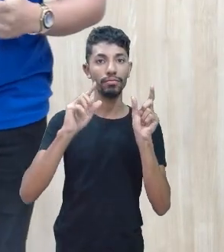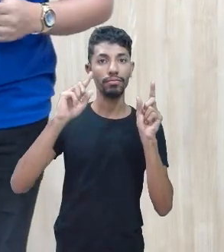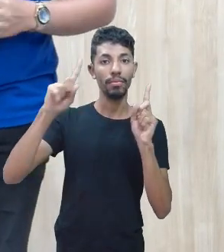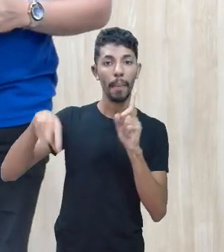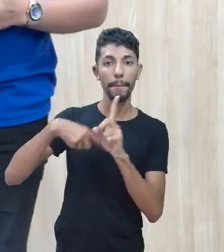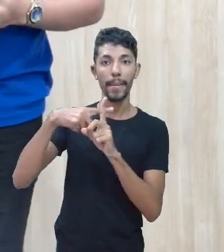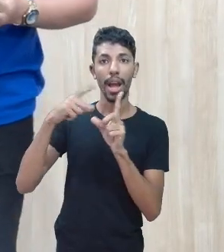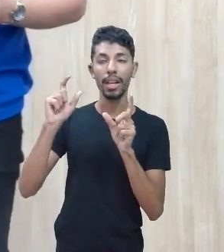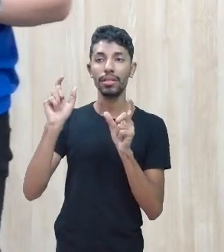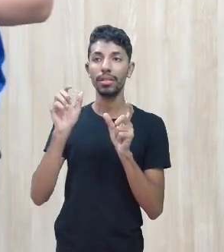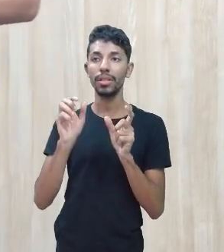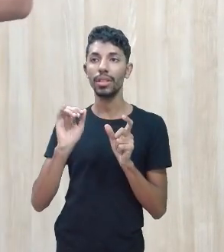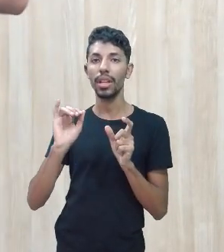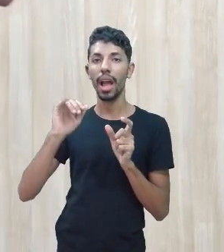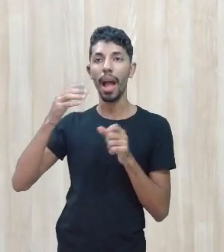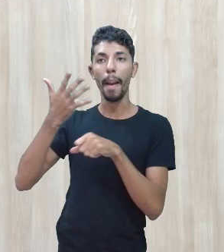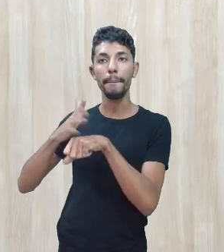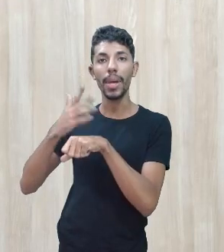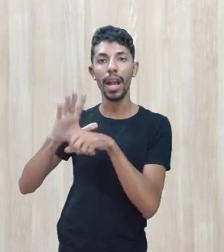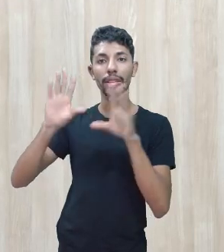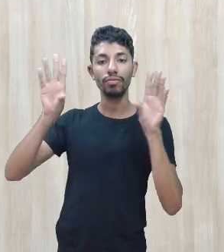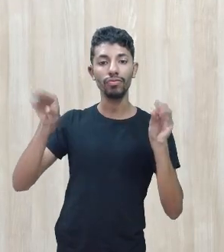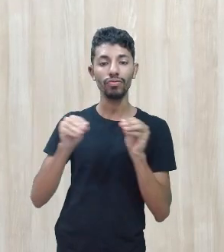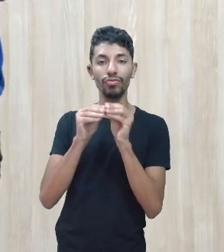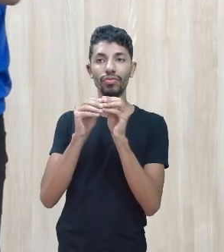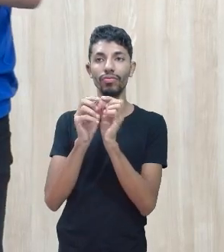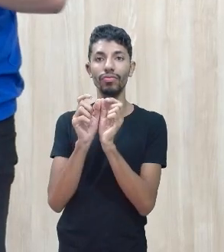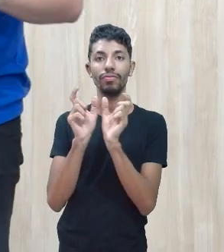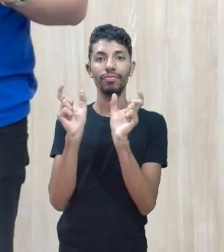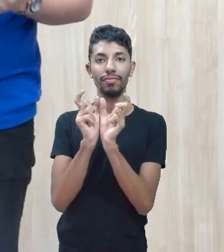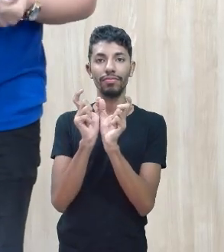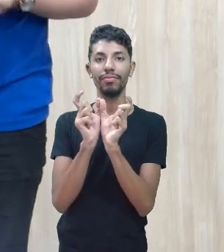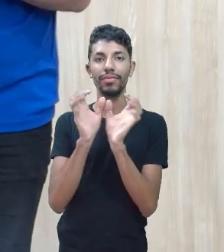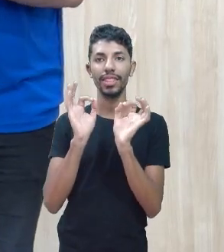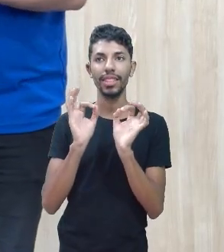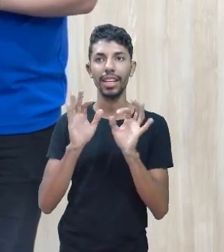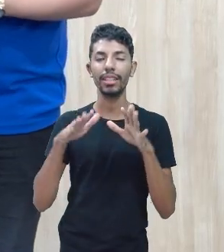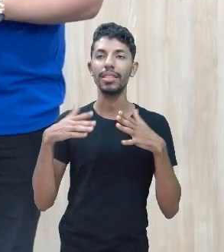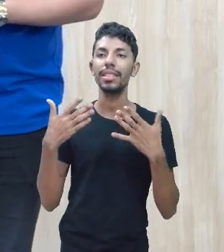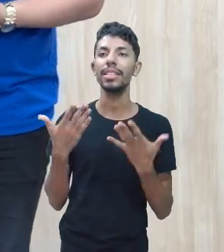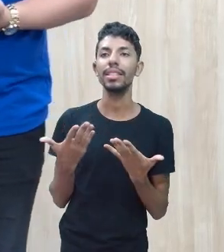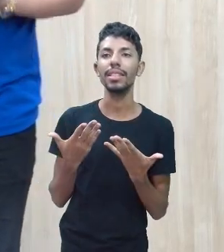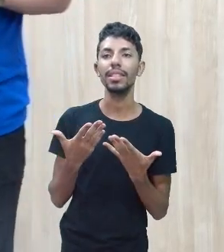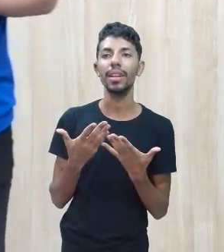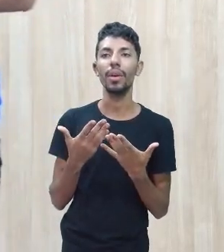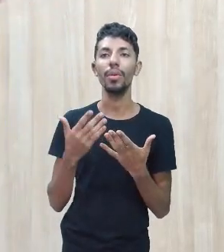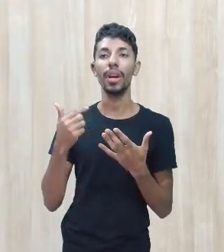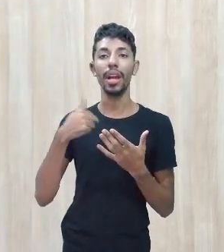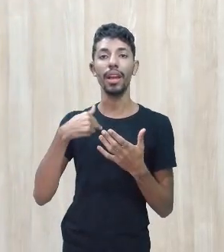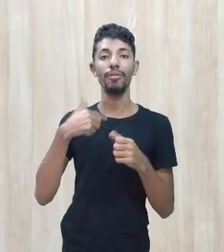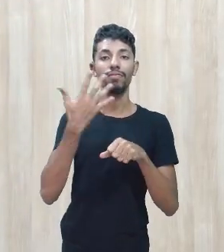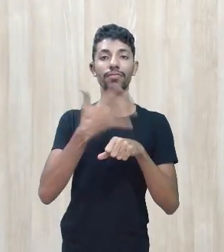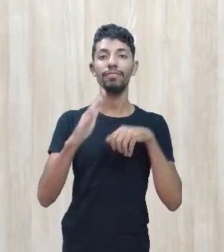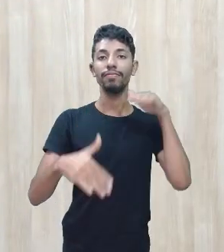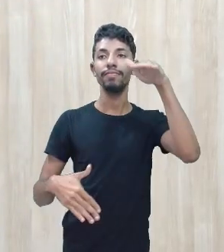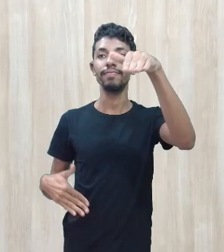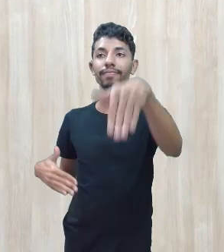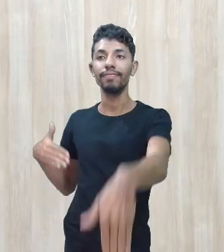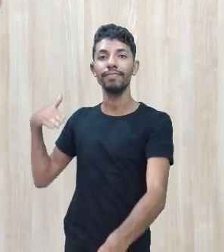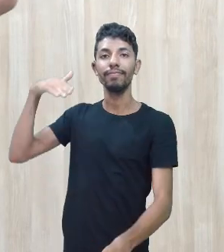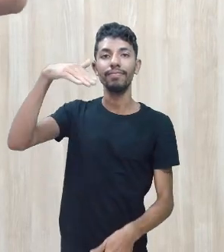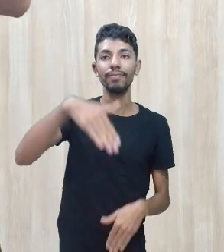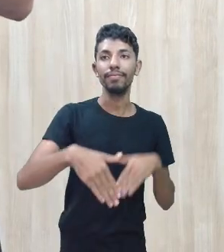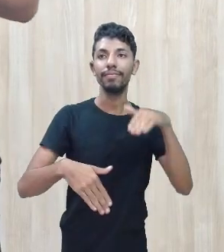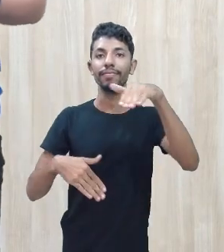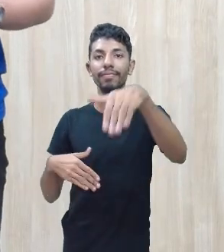prática. Então, I like to swim, eu gosto de nadar. I practice swimming, eu pratico natação, tá bom?